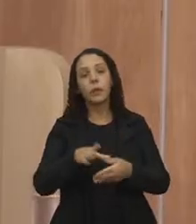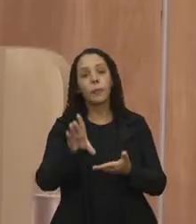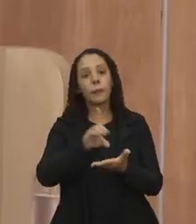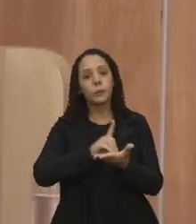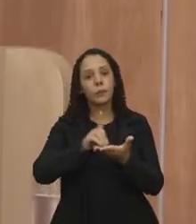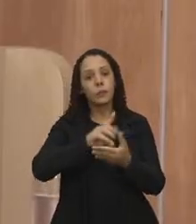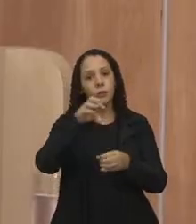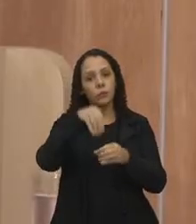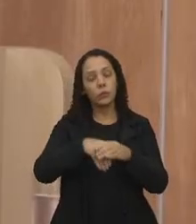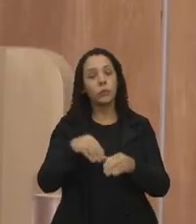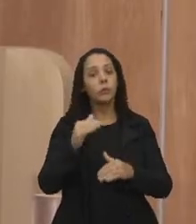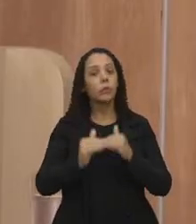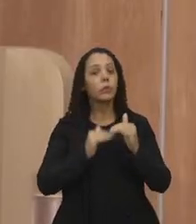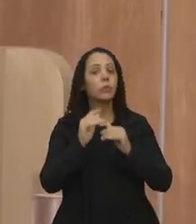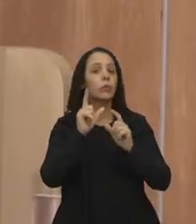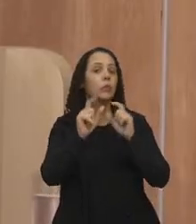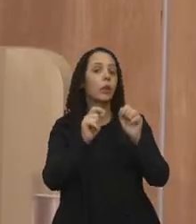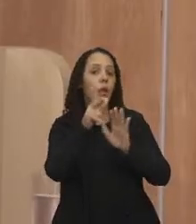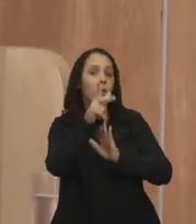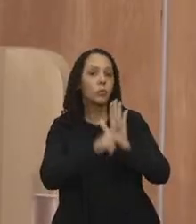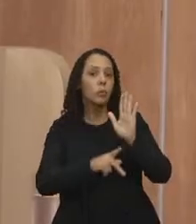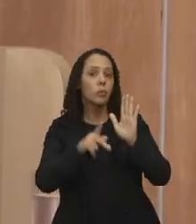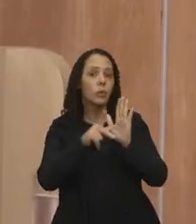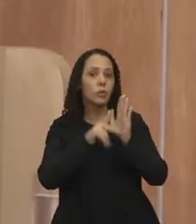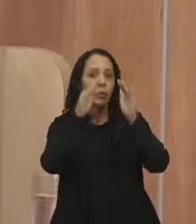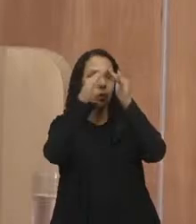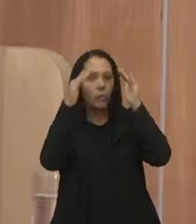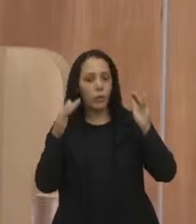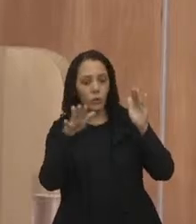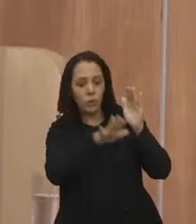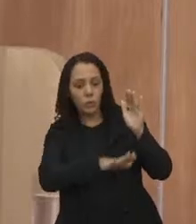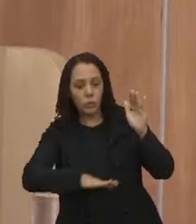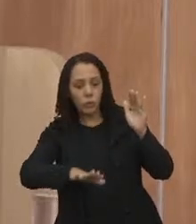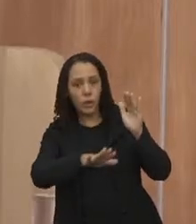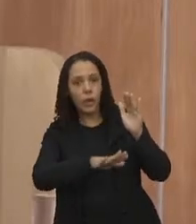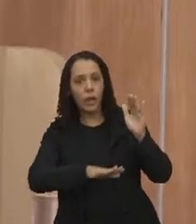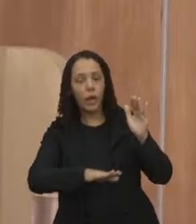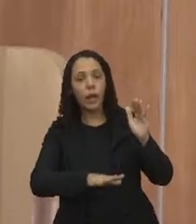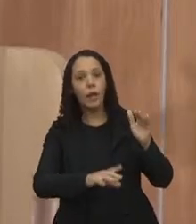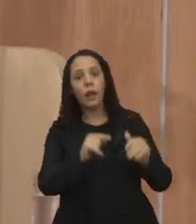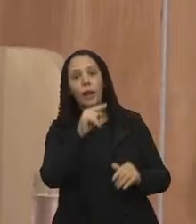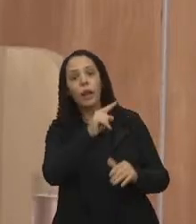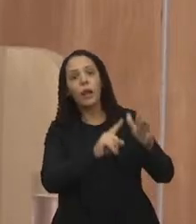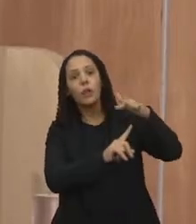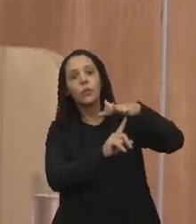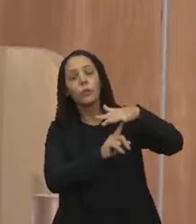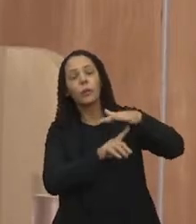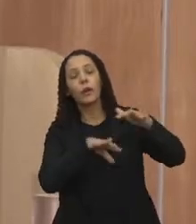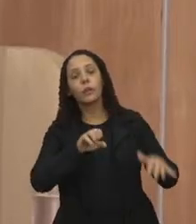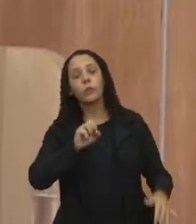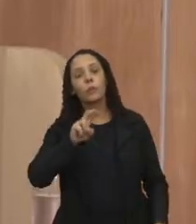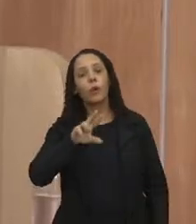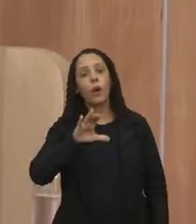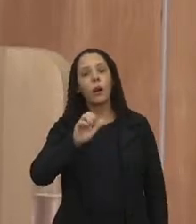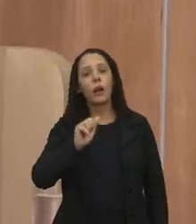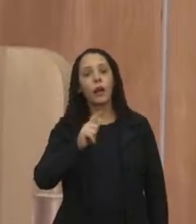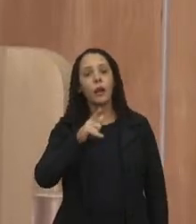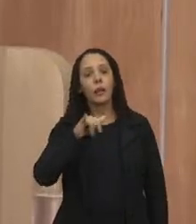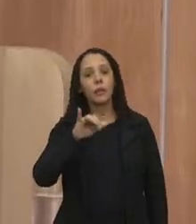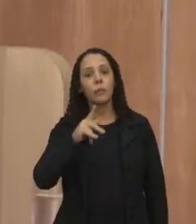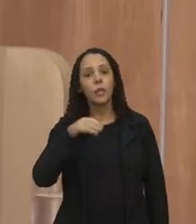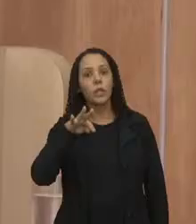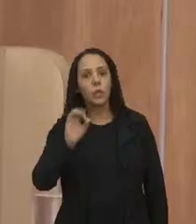interiores no desenvolvimento de um projeto de cobertura de uma área lá do Parque dos Eucaliptos, que vai ser executado, inclusive,